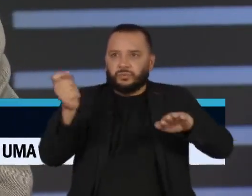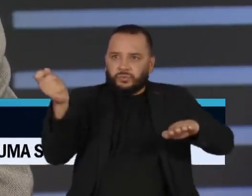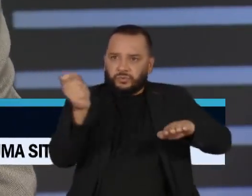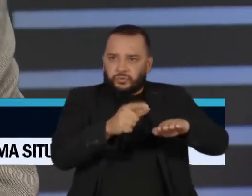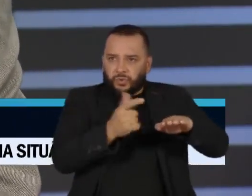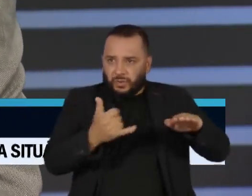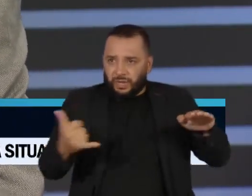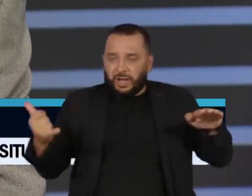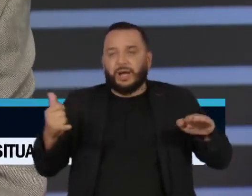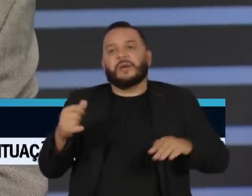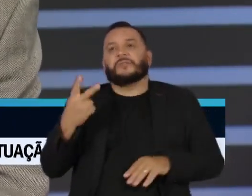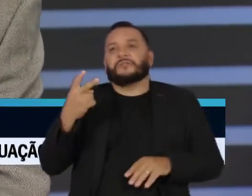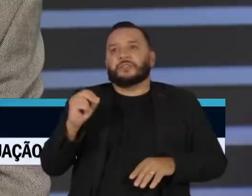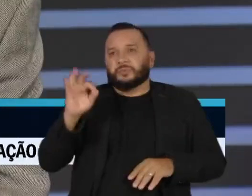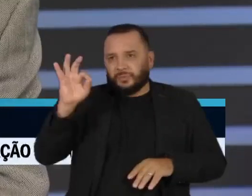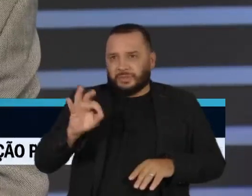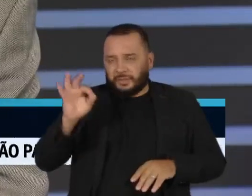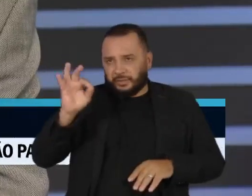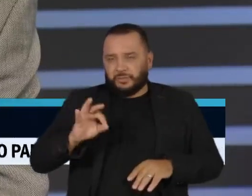16 18